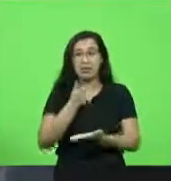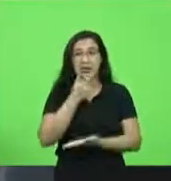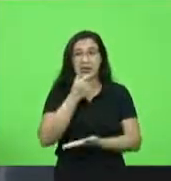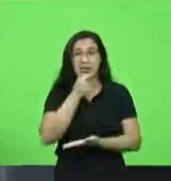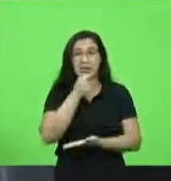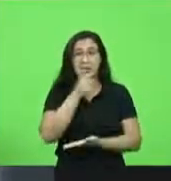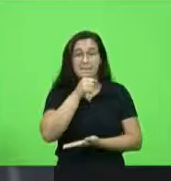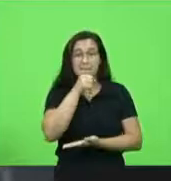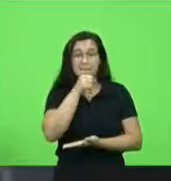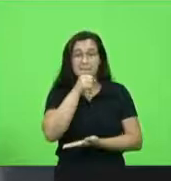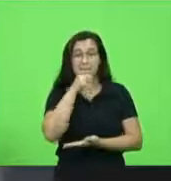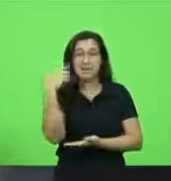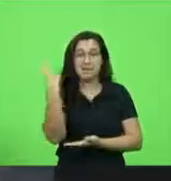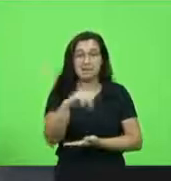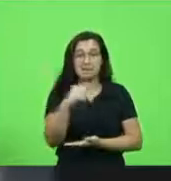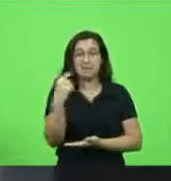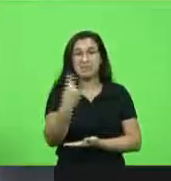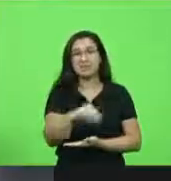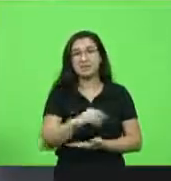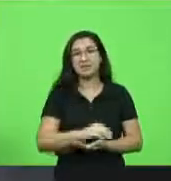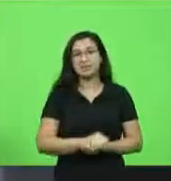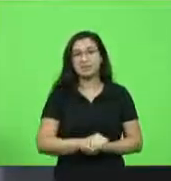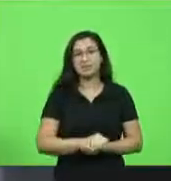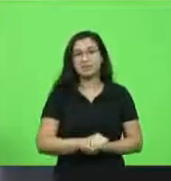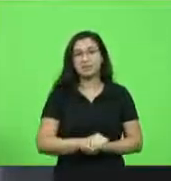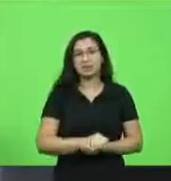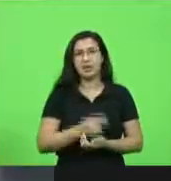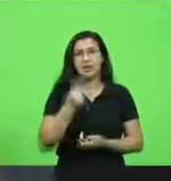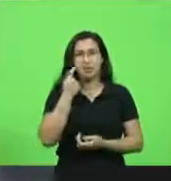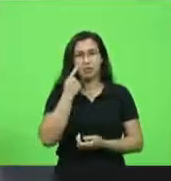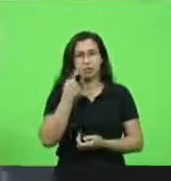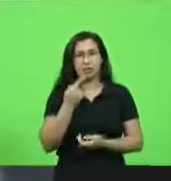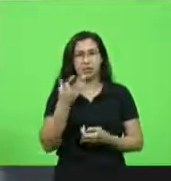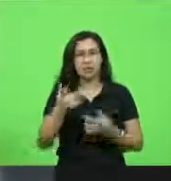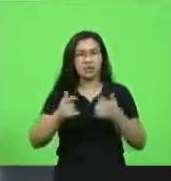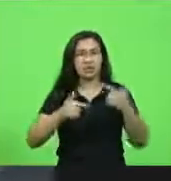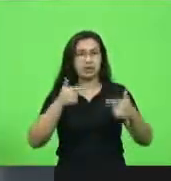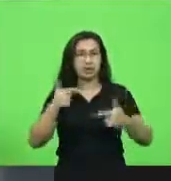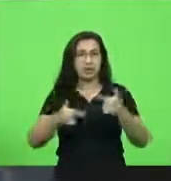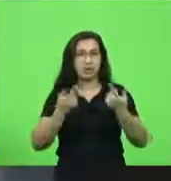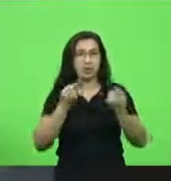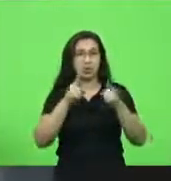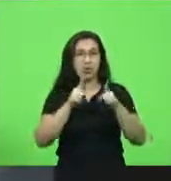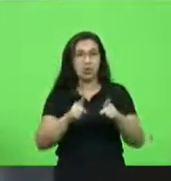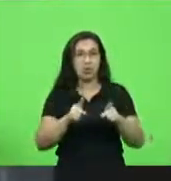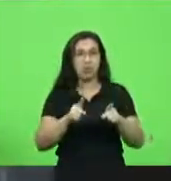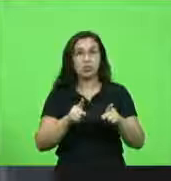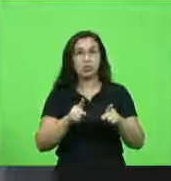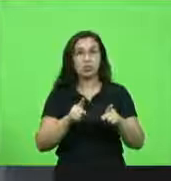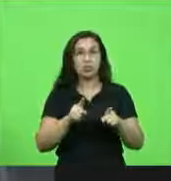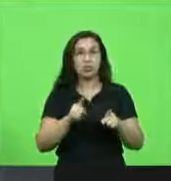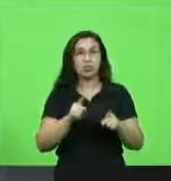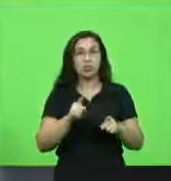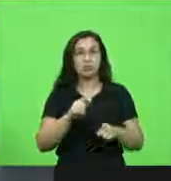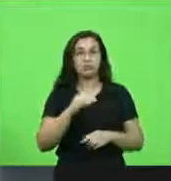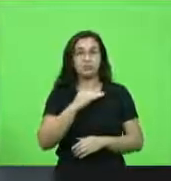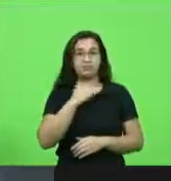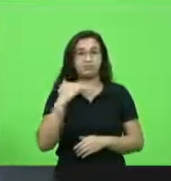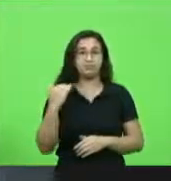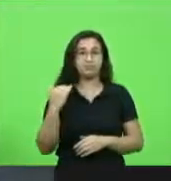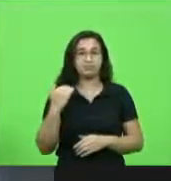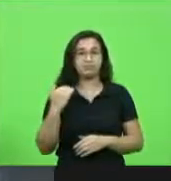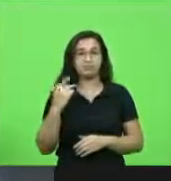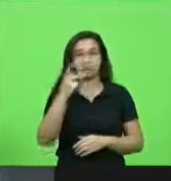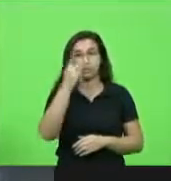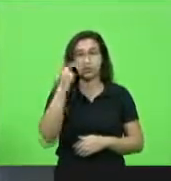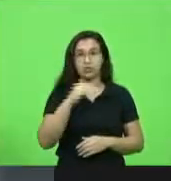eu fiquei boquiaberto. Eu vejo o deputado Kennedy trabalhando muito contra o suicídio, essa bandeira nobre que ele levanta e o impacto que isso tem. Eu já